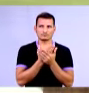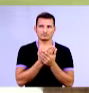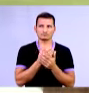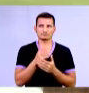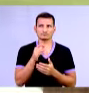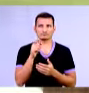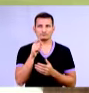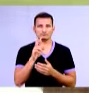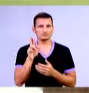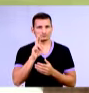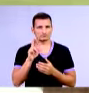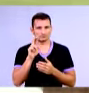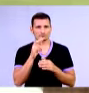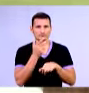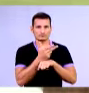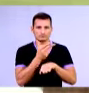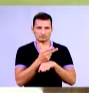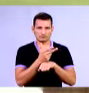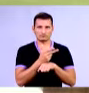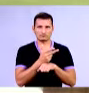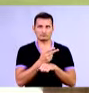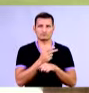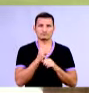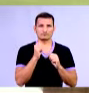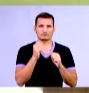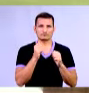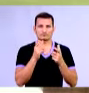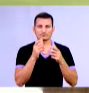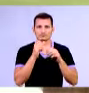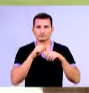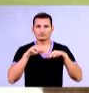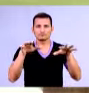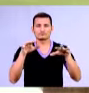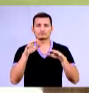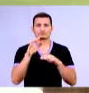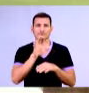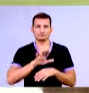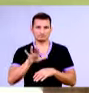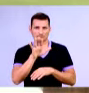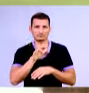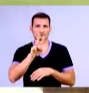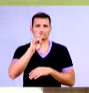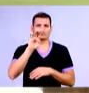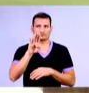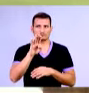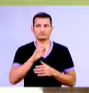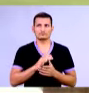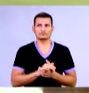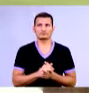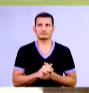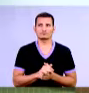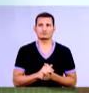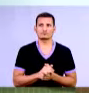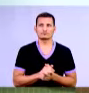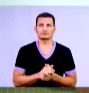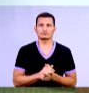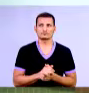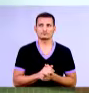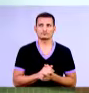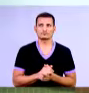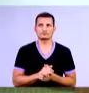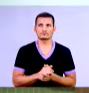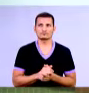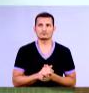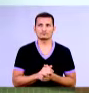utilize esses recursos multimídias de forma integrada e possa disponibilizar no ambiente web, né? Que bom, é bom saber isso. Hoje